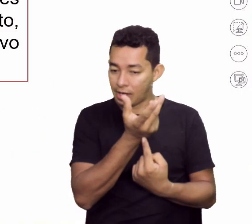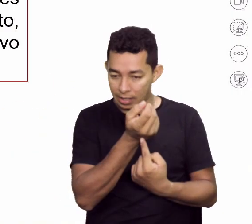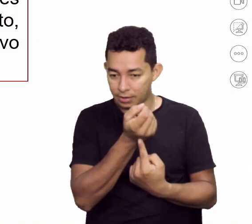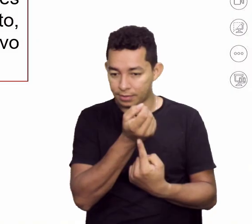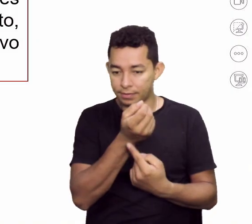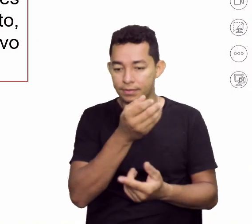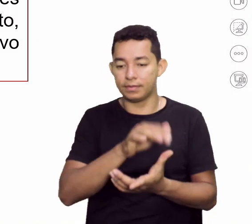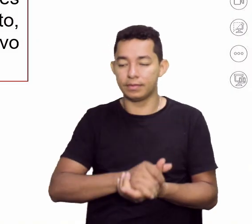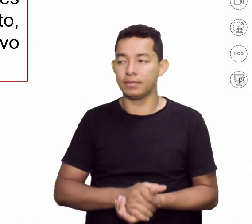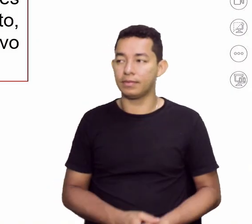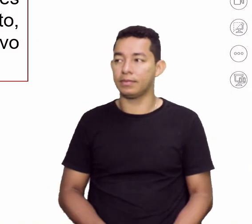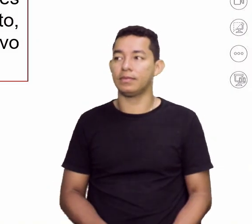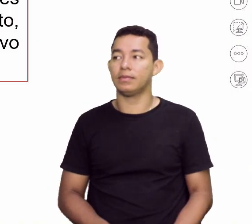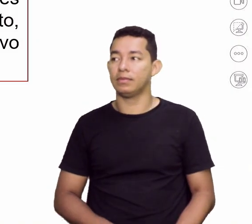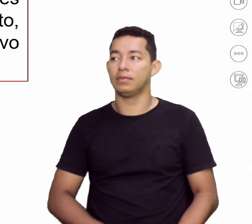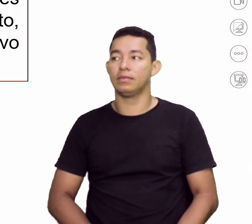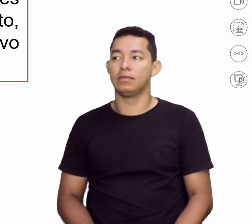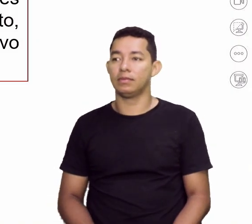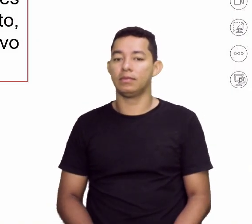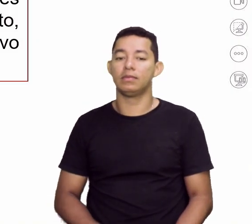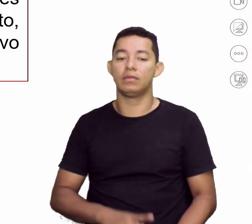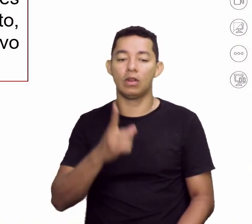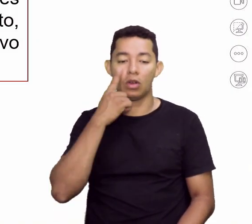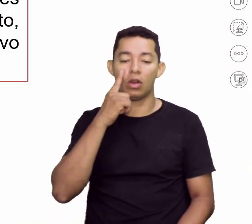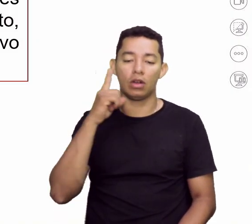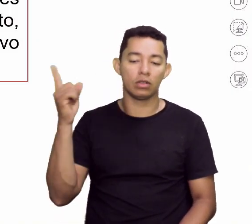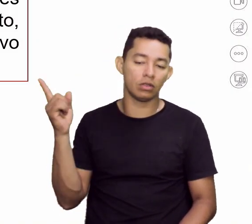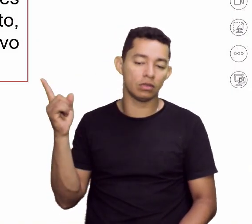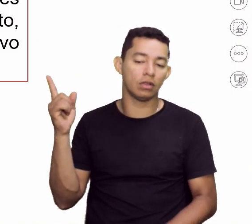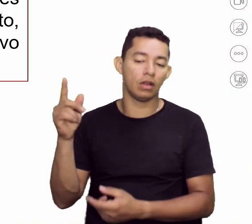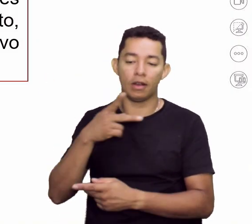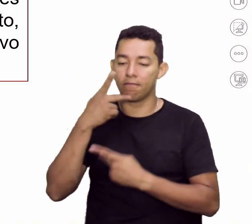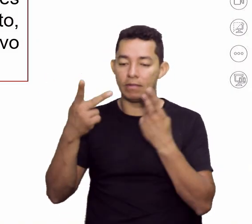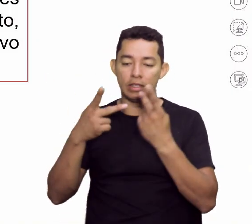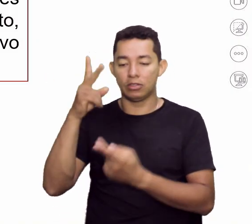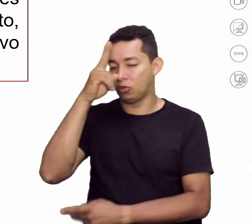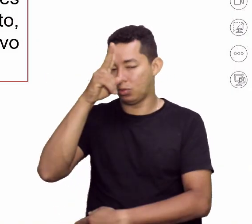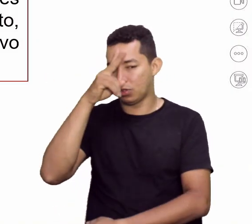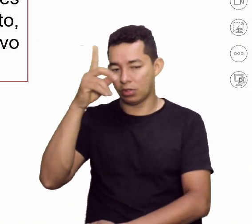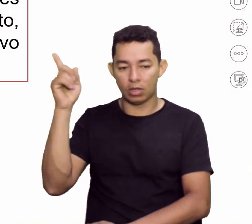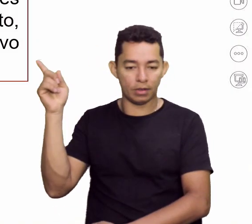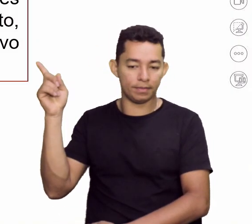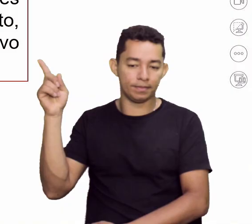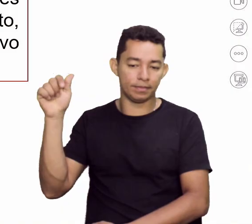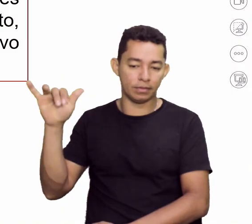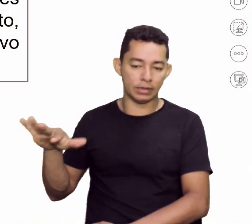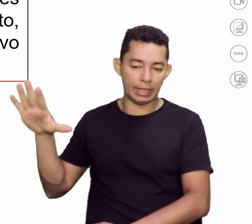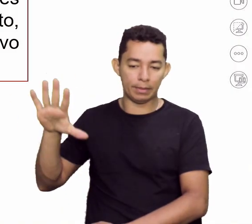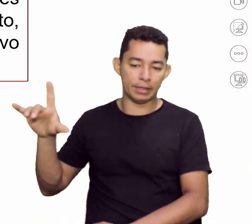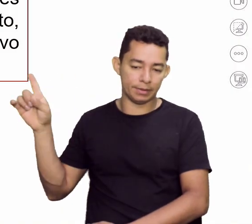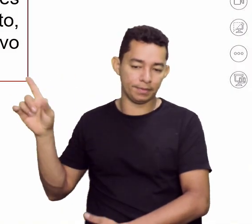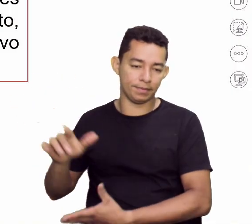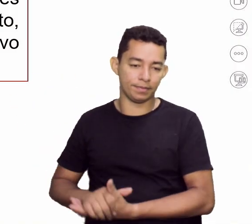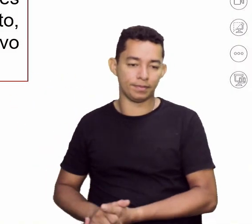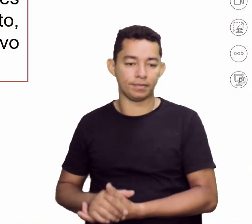desenhos aqui é uma escrita, está contando uma história, que ficaram conhecidos